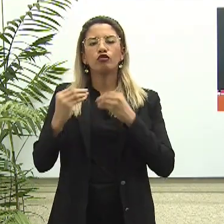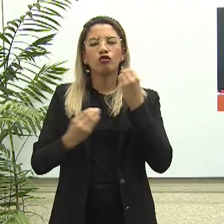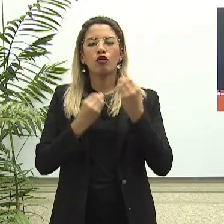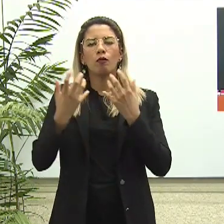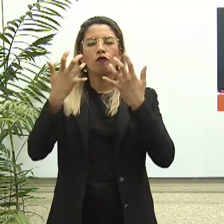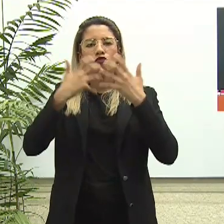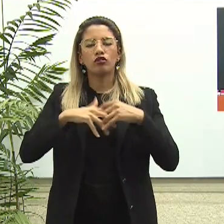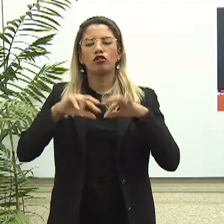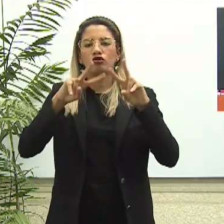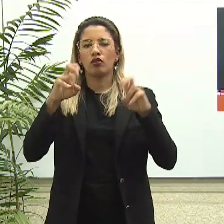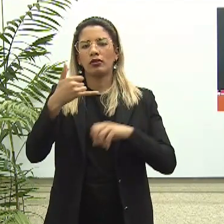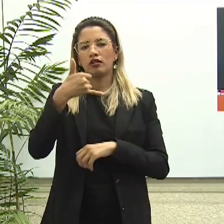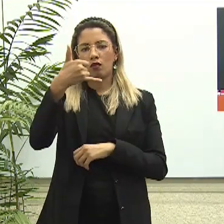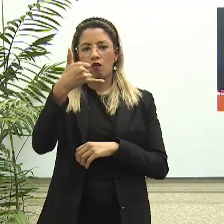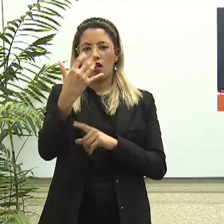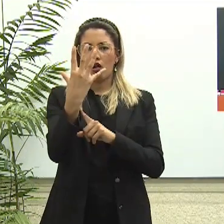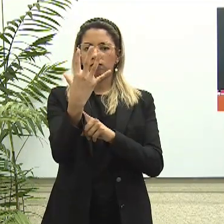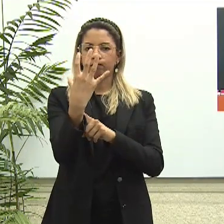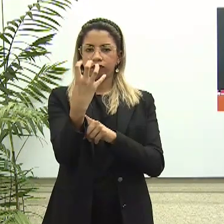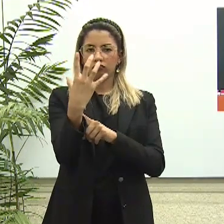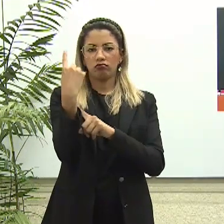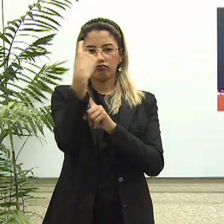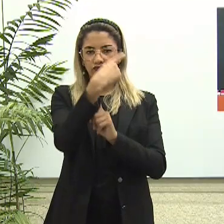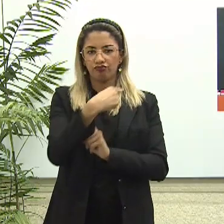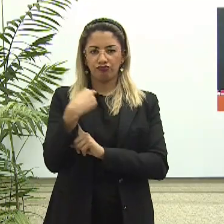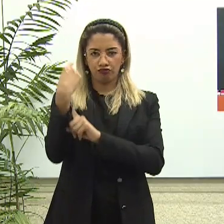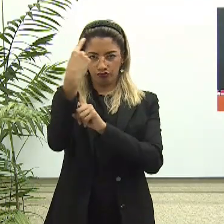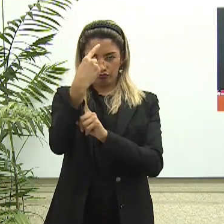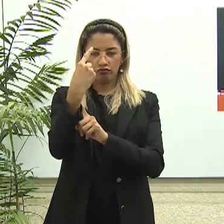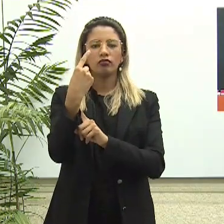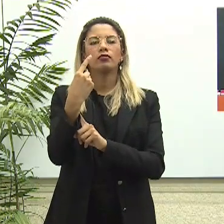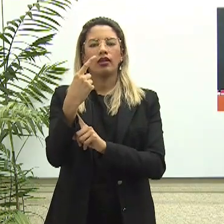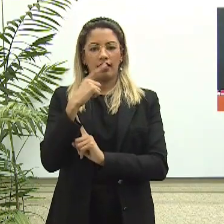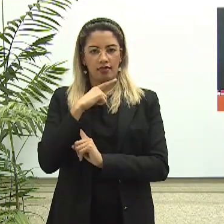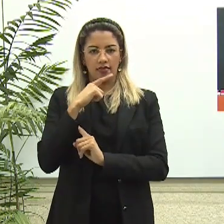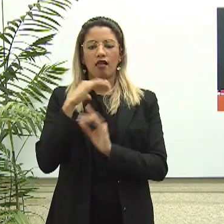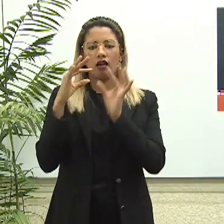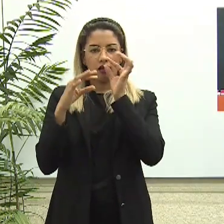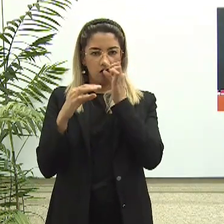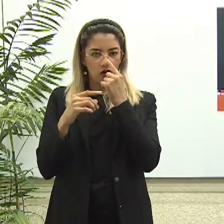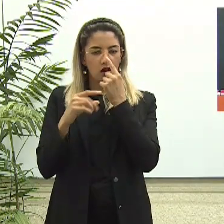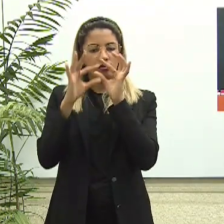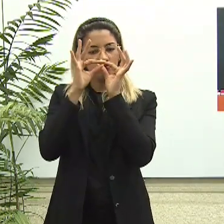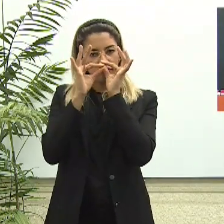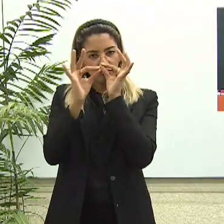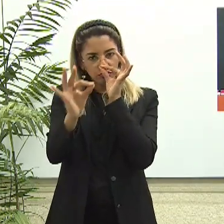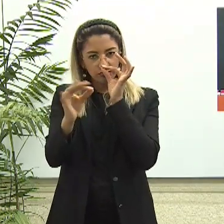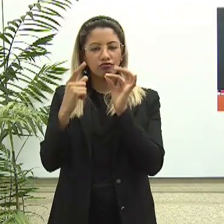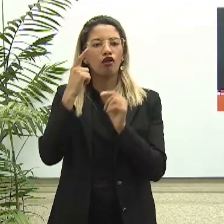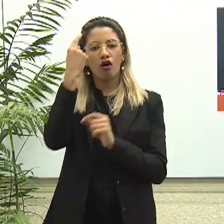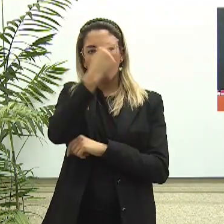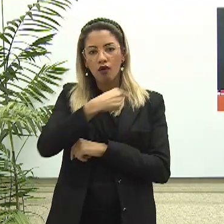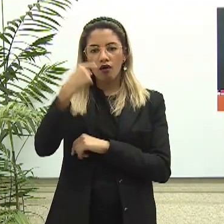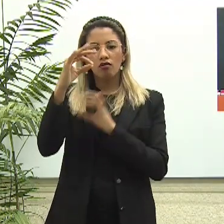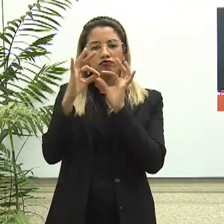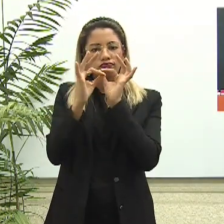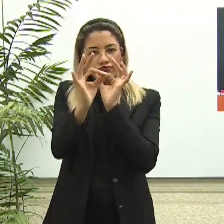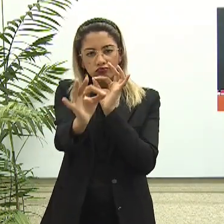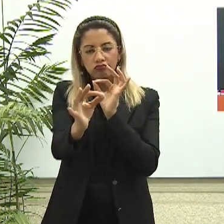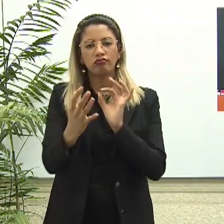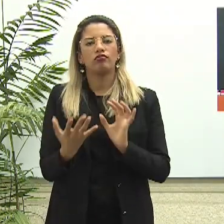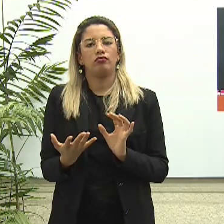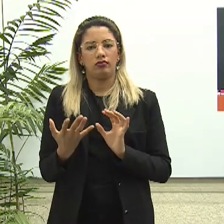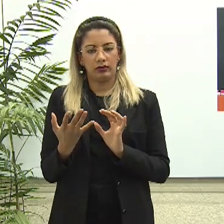é Vocês já viram que você mede a distância do nariz aqui da orelha do rosto tal essa